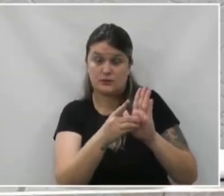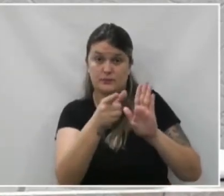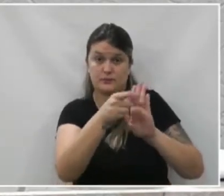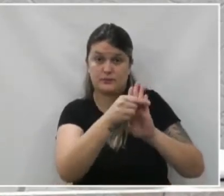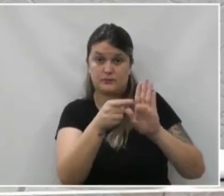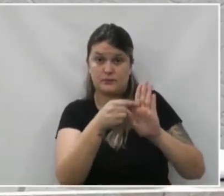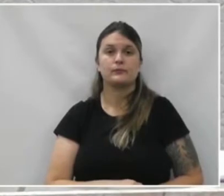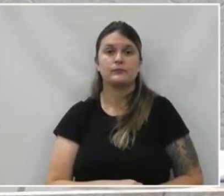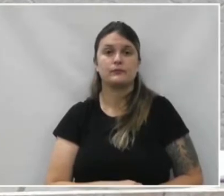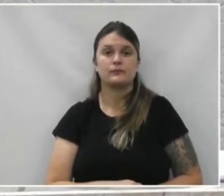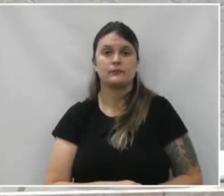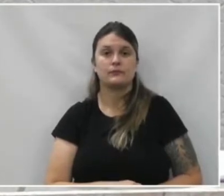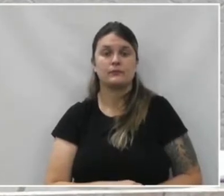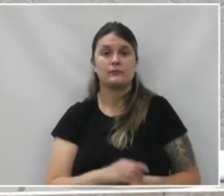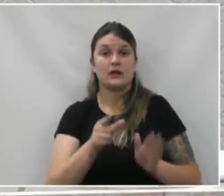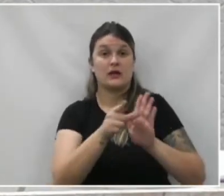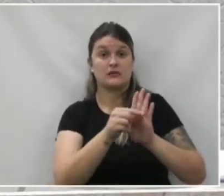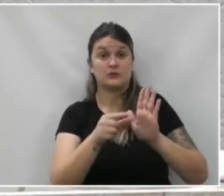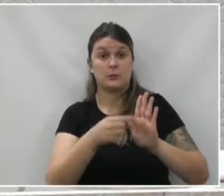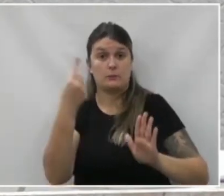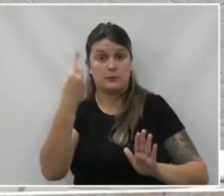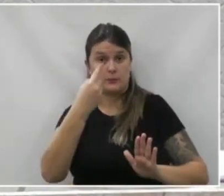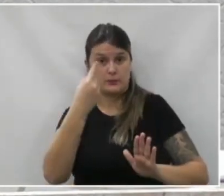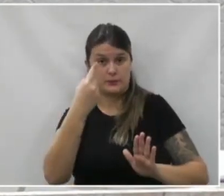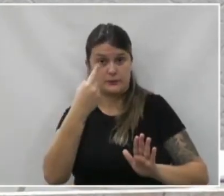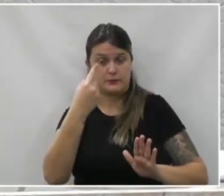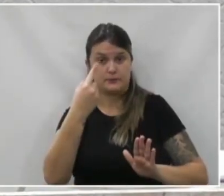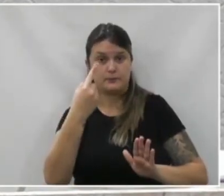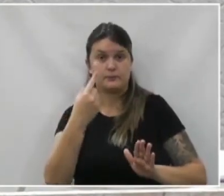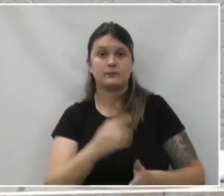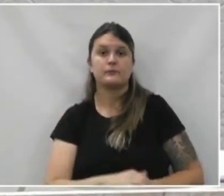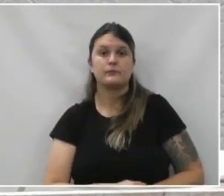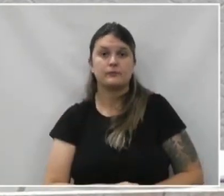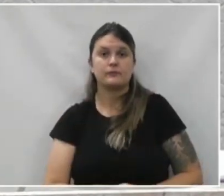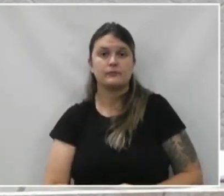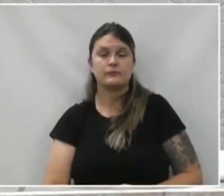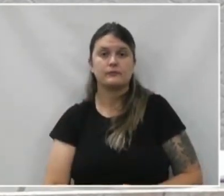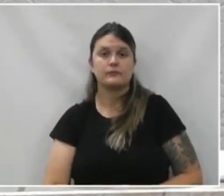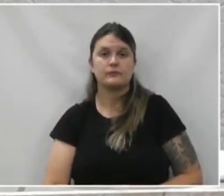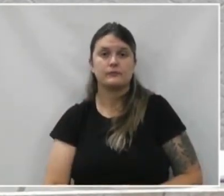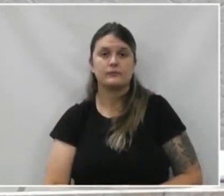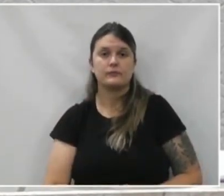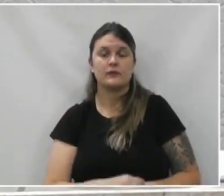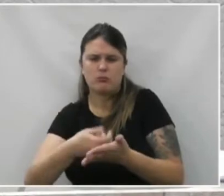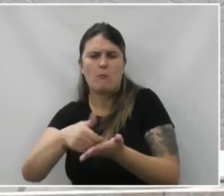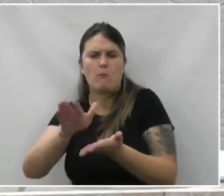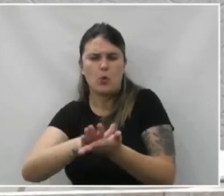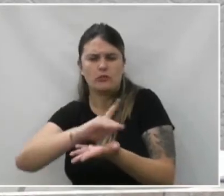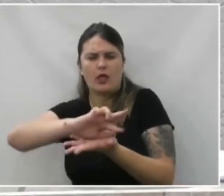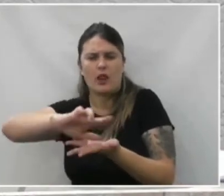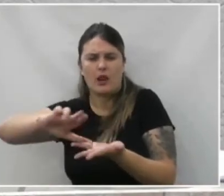de 2021 e da outras providências. Decretos do Executivo.